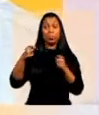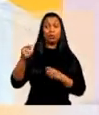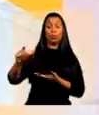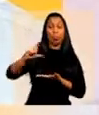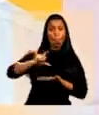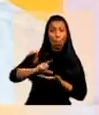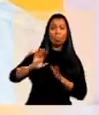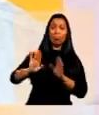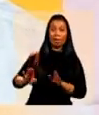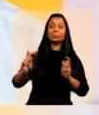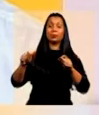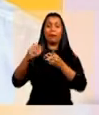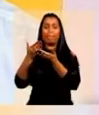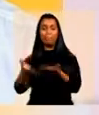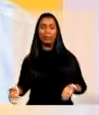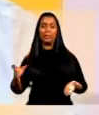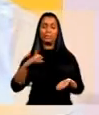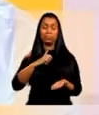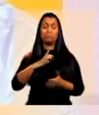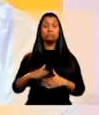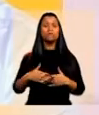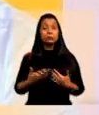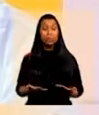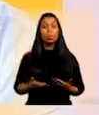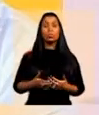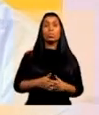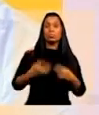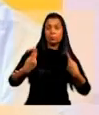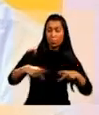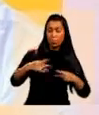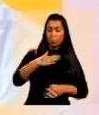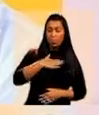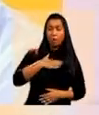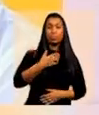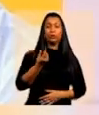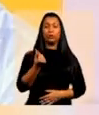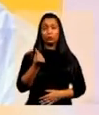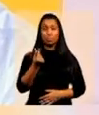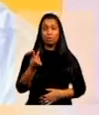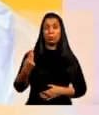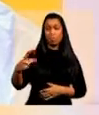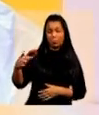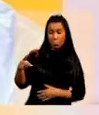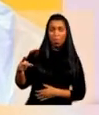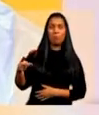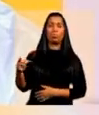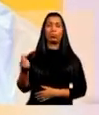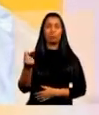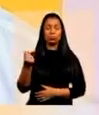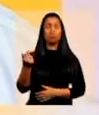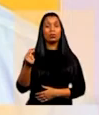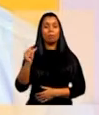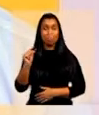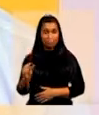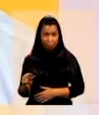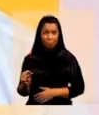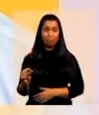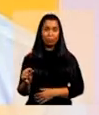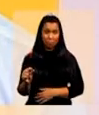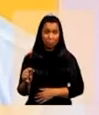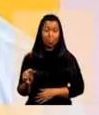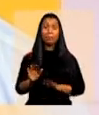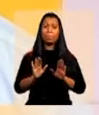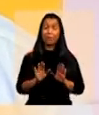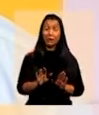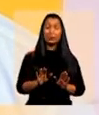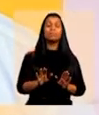um ganho maior, mas também ele possibilita perdas. Então, o meu percentual aplicado no mercado de capitais, em bolsa de valores, é menor, reduzido,